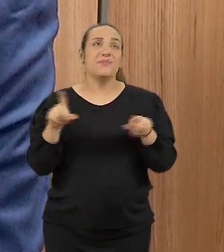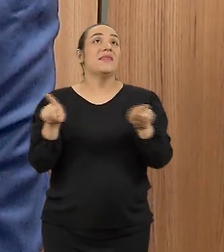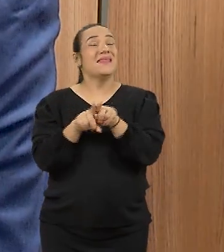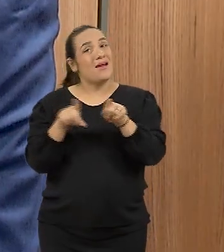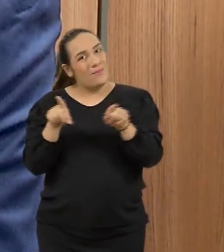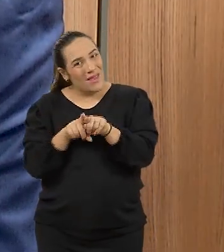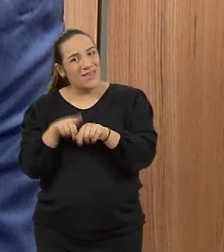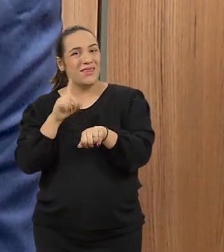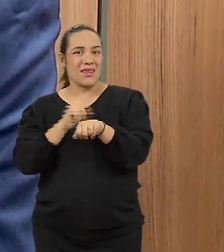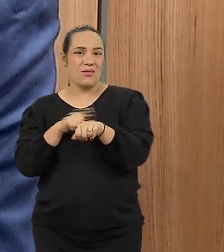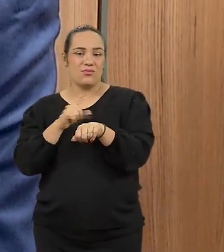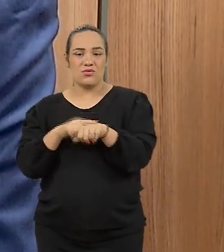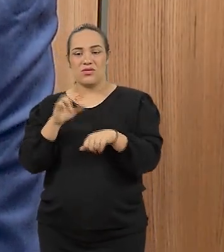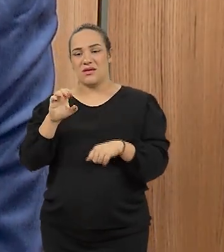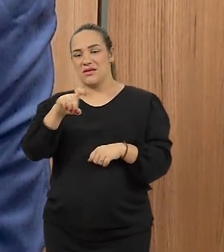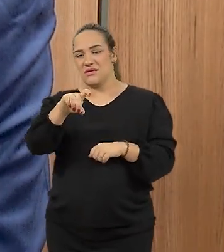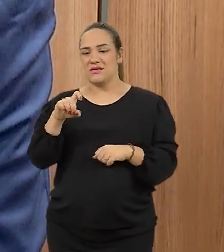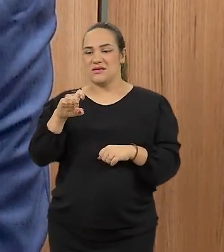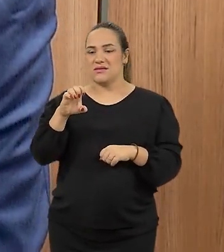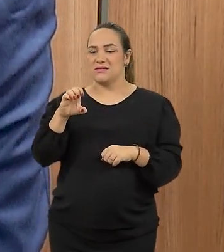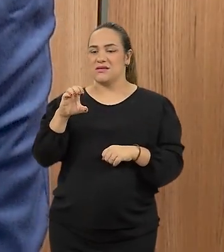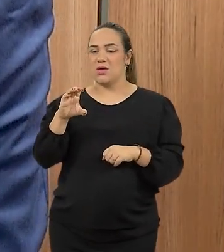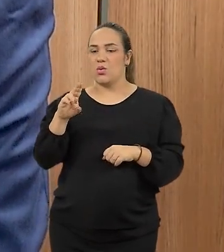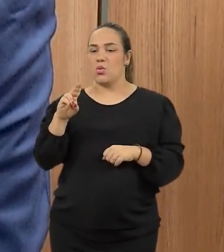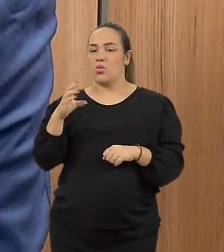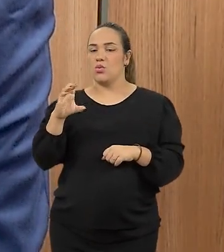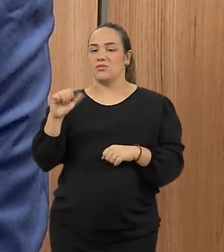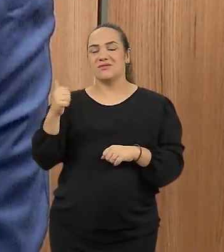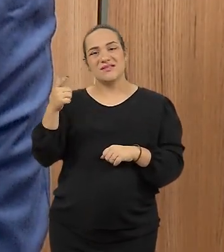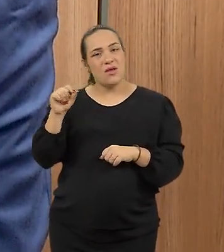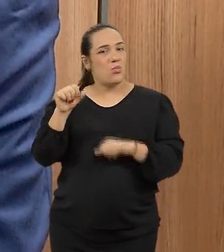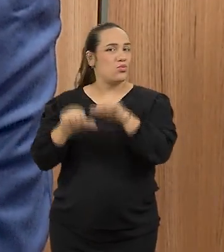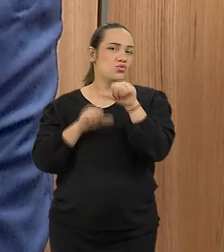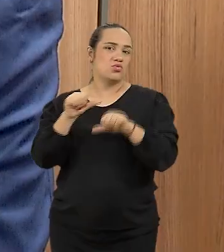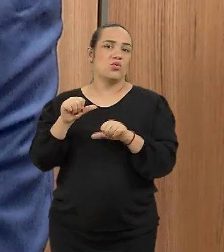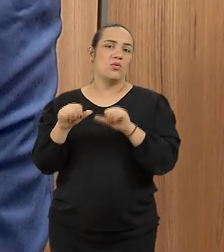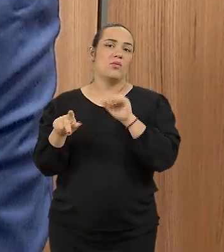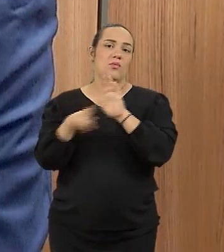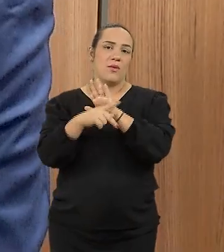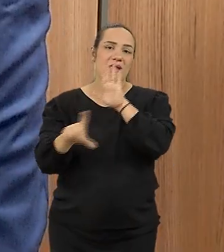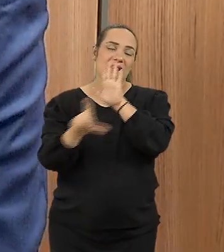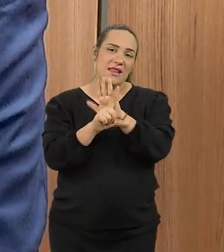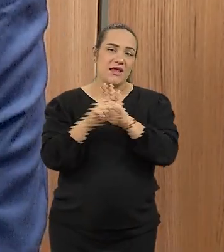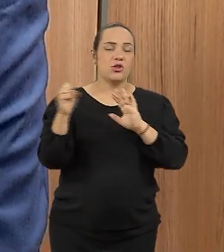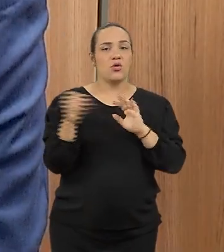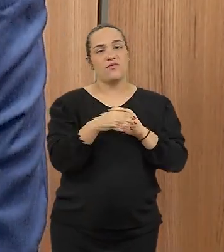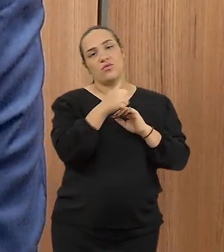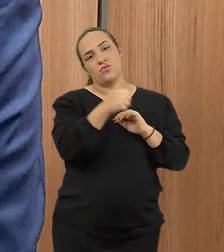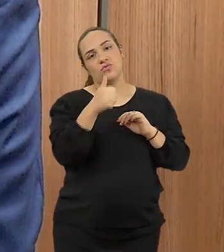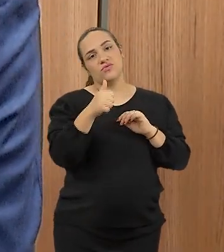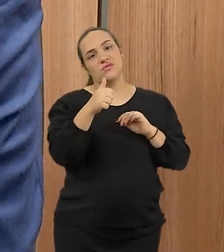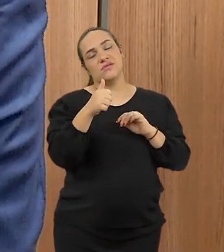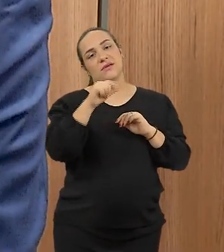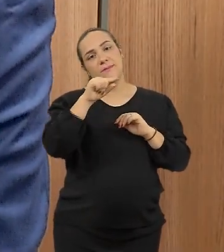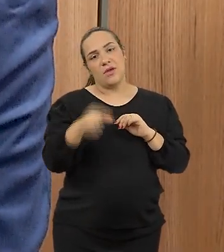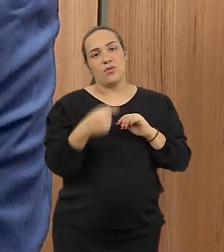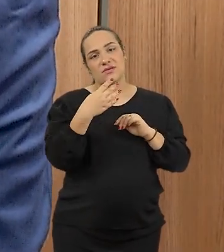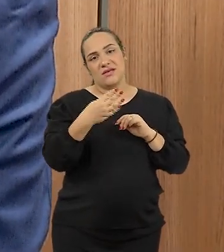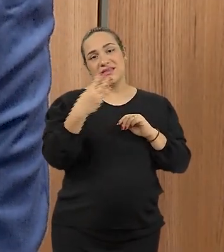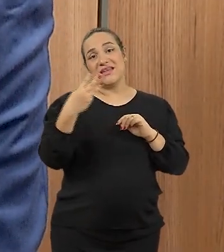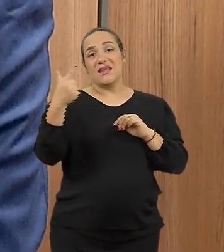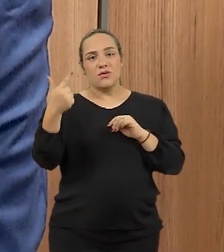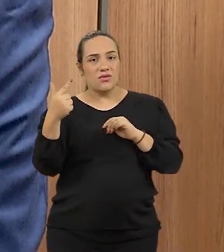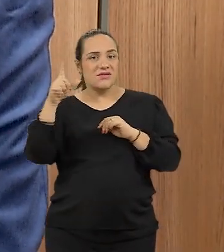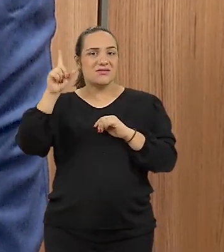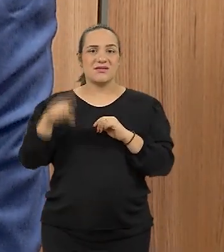processo de execução das sentenças, ele acabou com a Lei 11.232, criando o chamado processo sincrético.